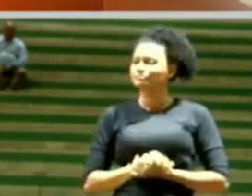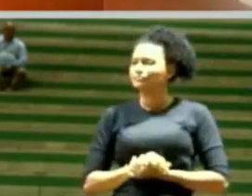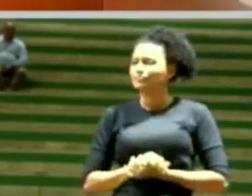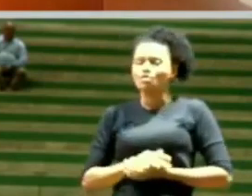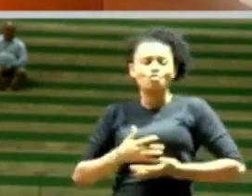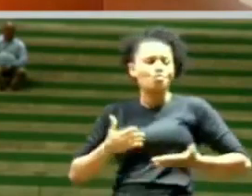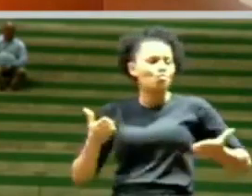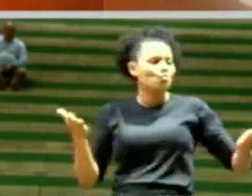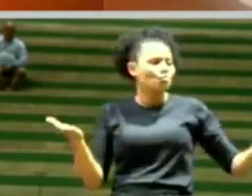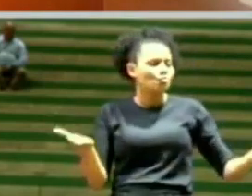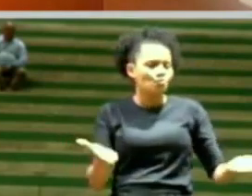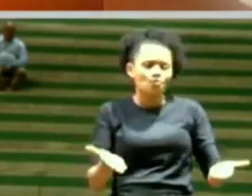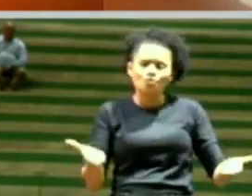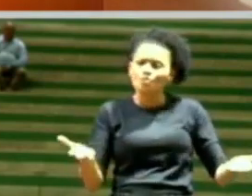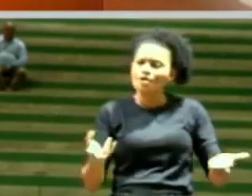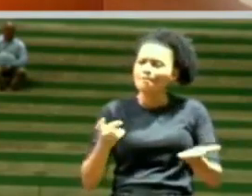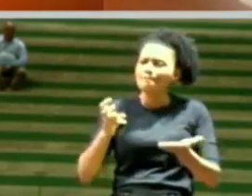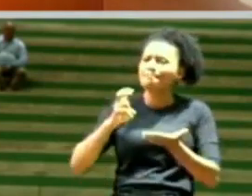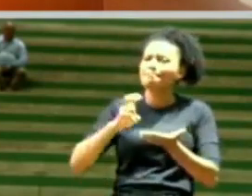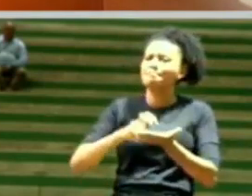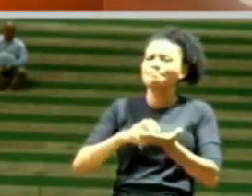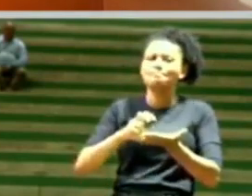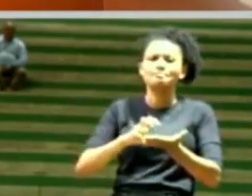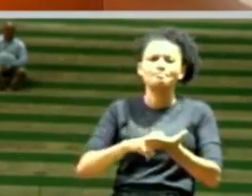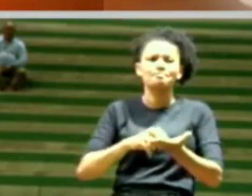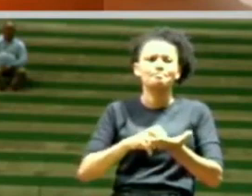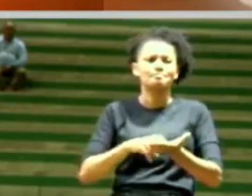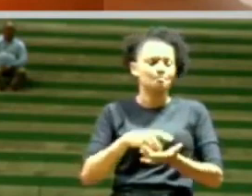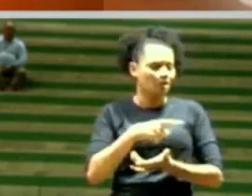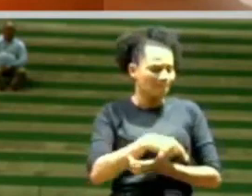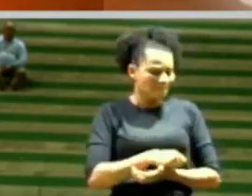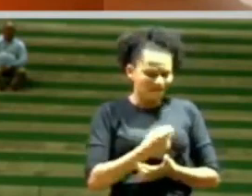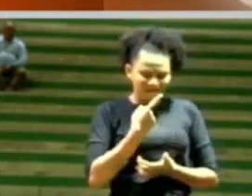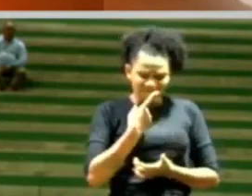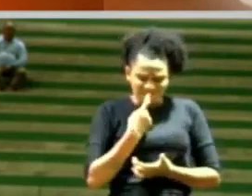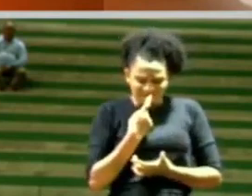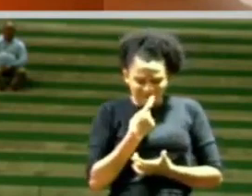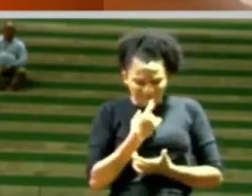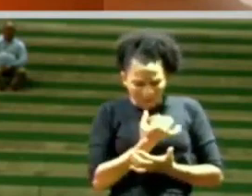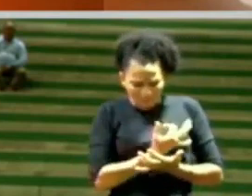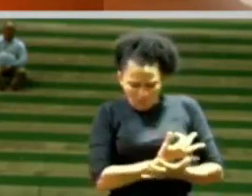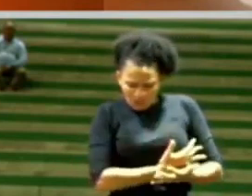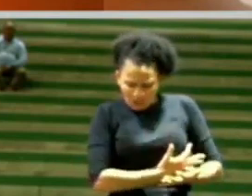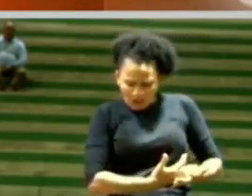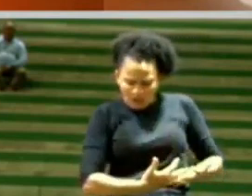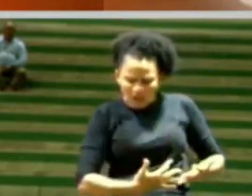que hoje de manhã eu a peguei ensanguentada em casa,